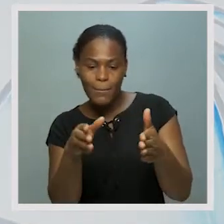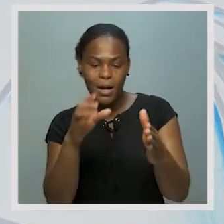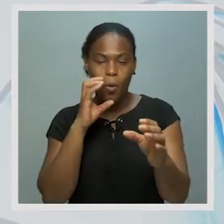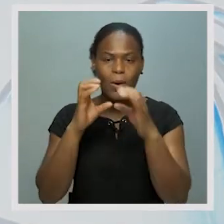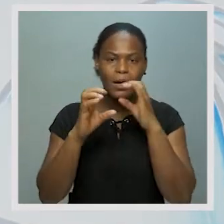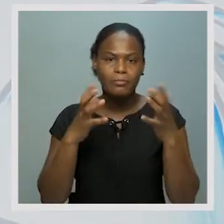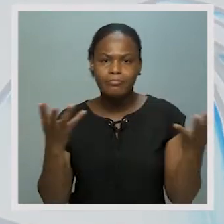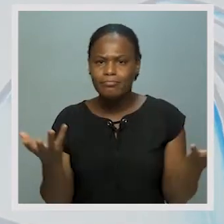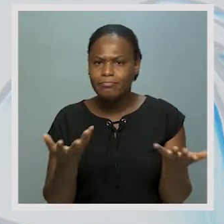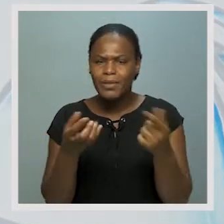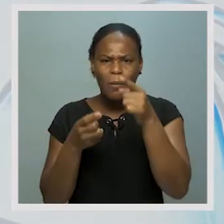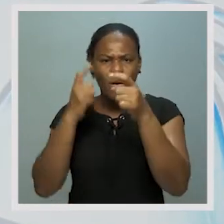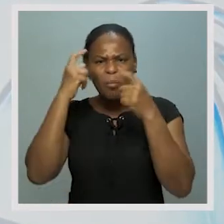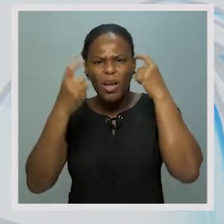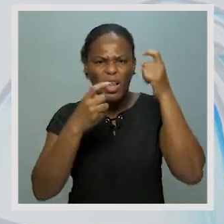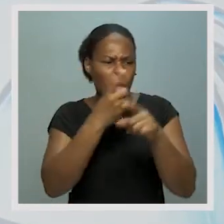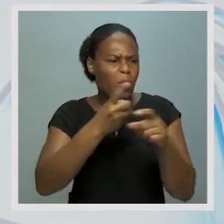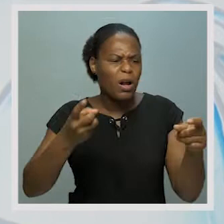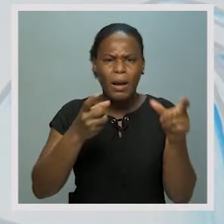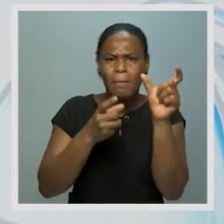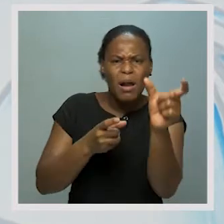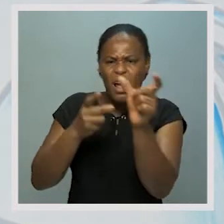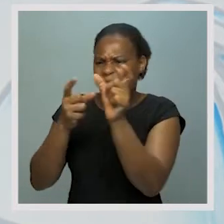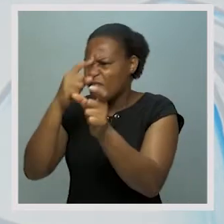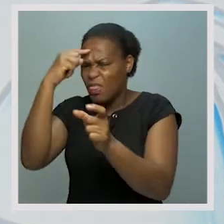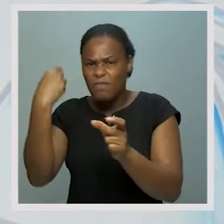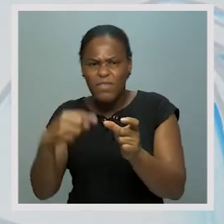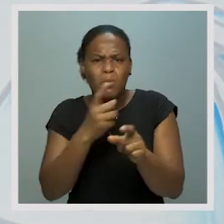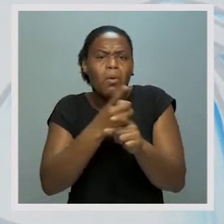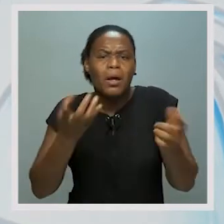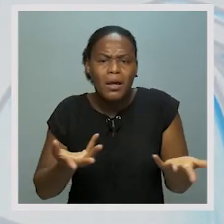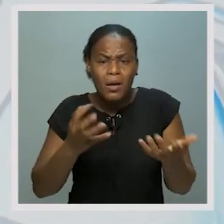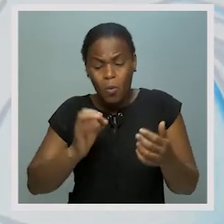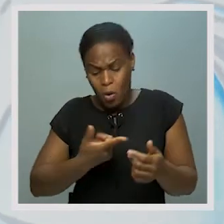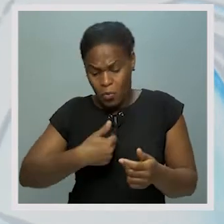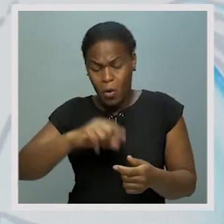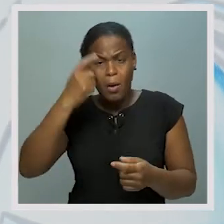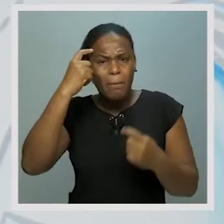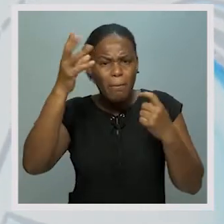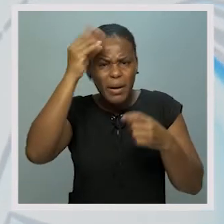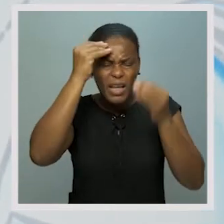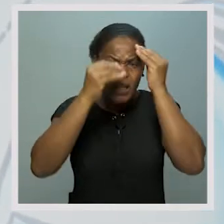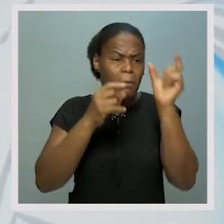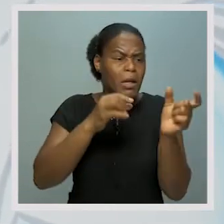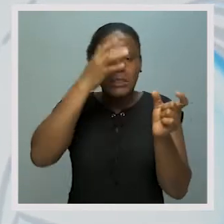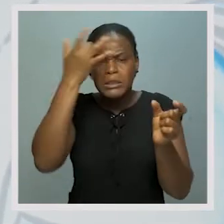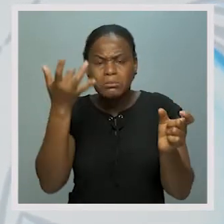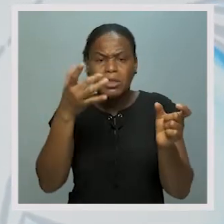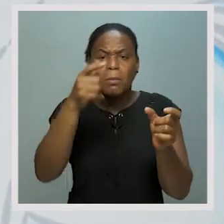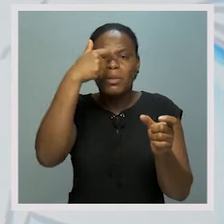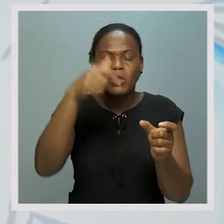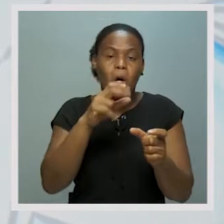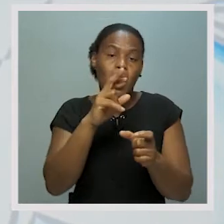agora, mas para que tantas terminologias, tantas palavras difíceis, quando nós aprendemos termos simples como